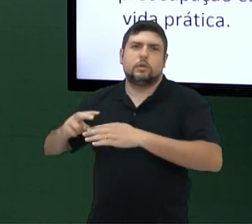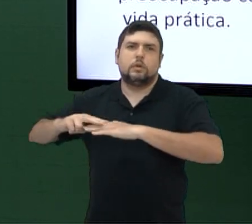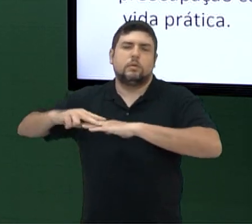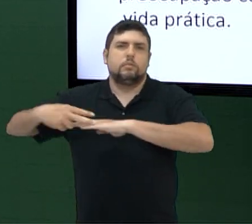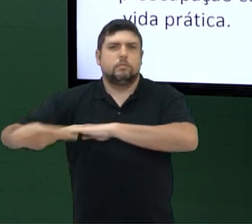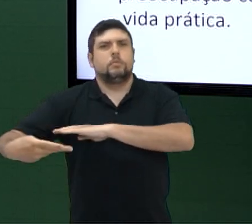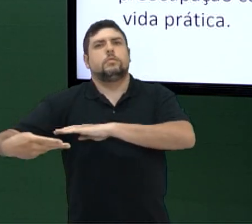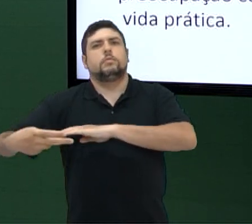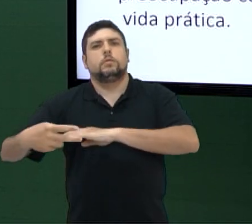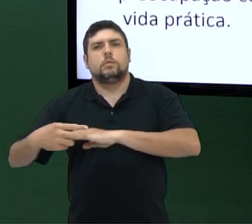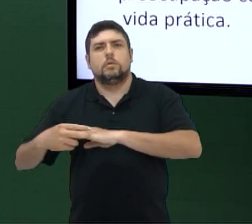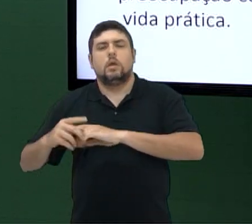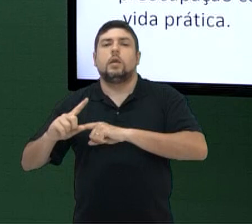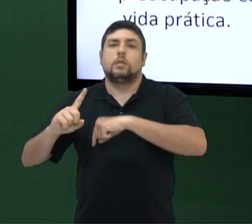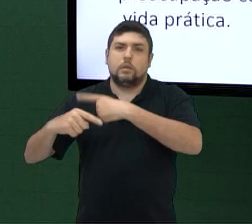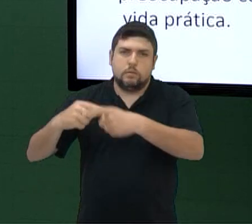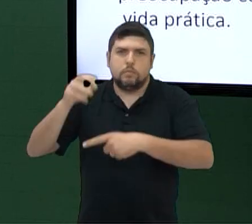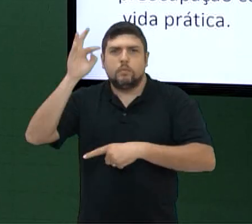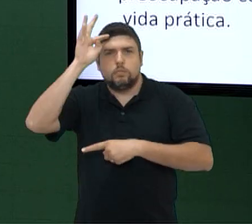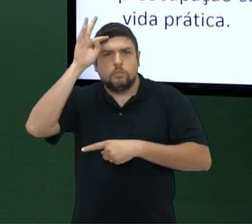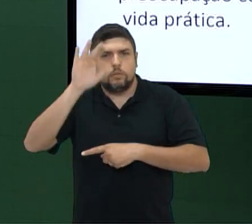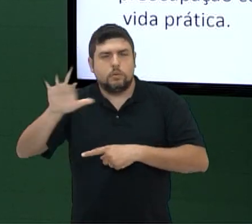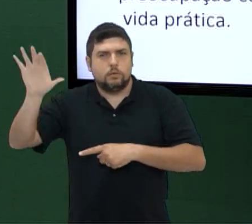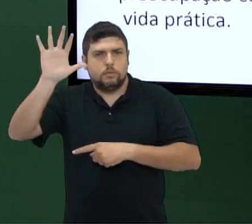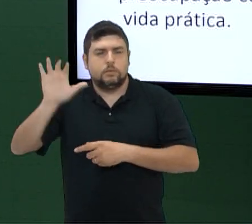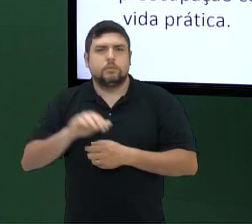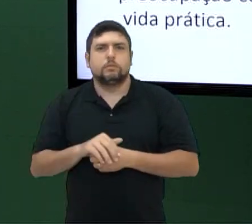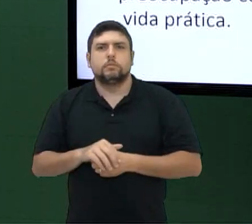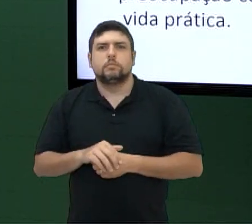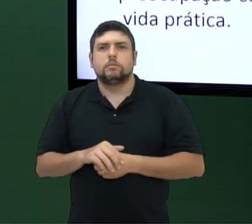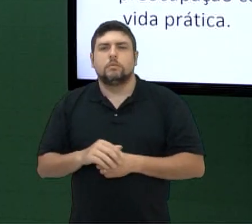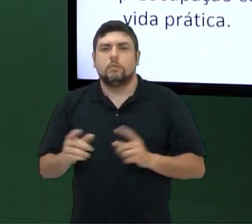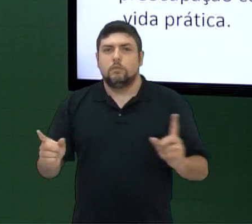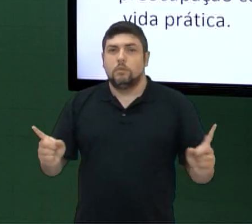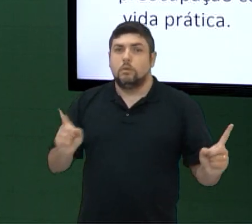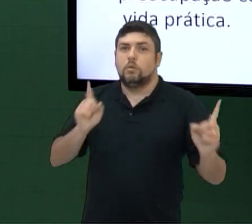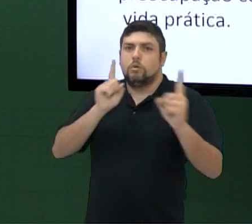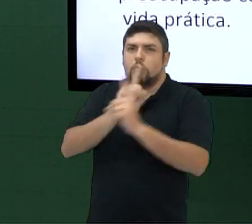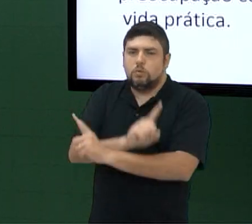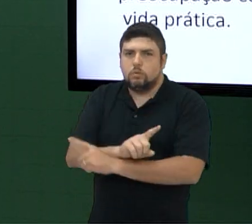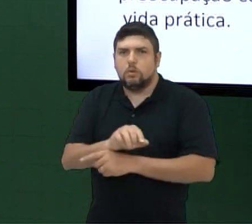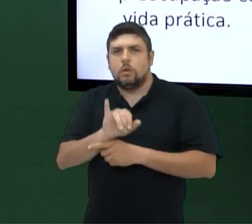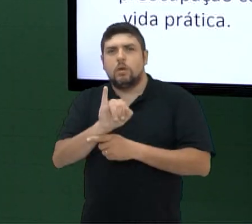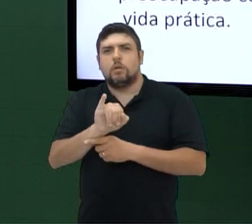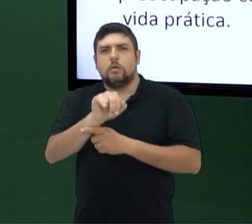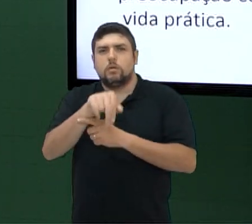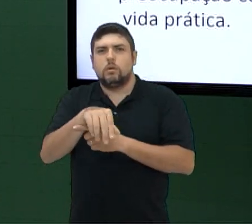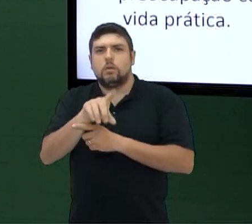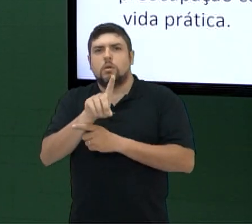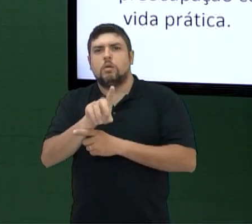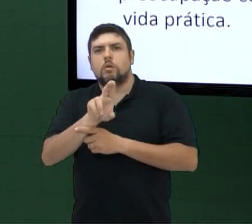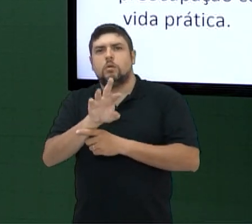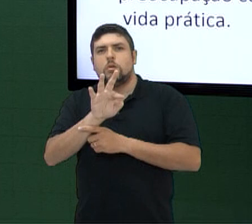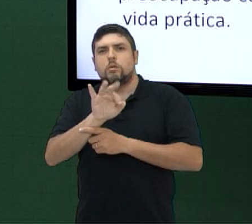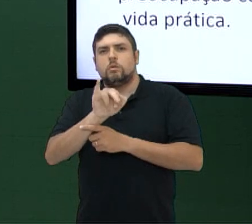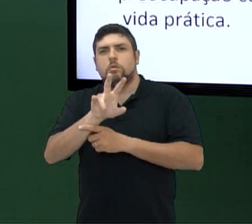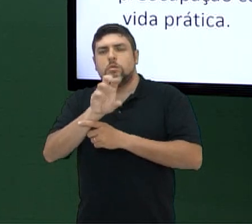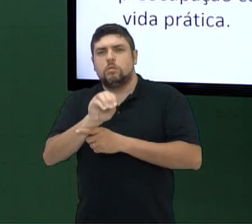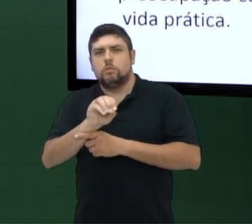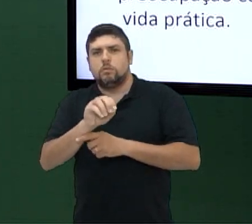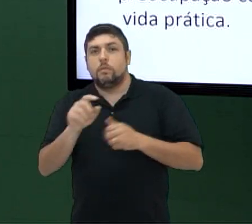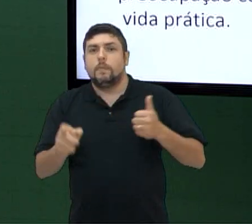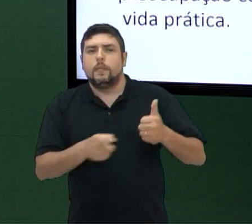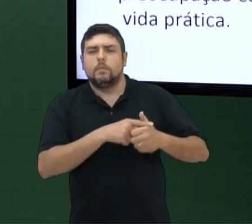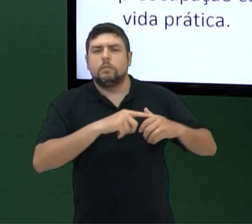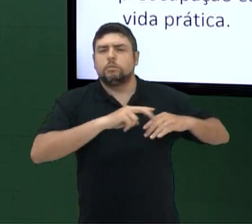das hipóteses vem a teoria, né? A formulação teórica. E o contrário é o indutivo, que a gente primeiro vai ter a hipótese